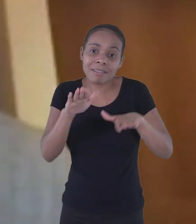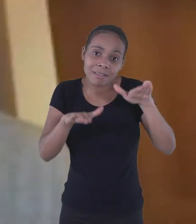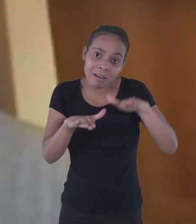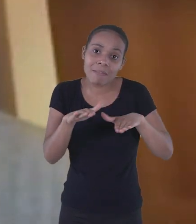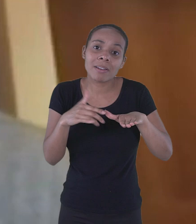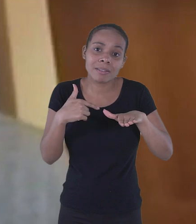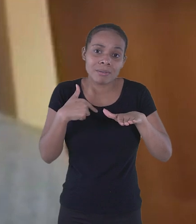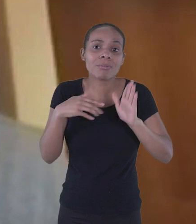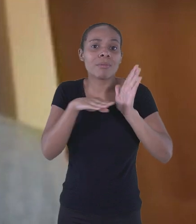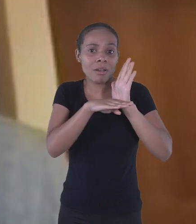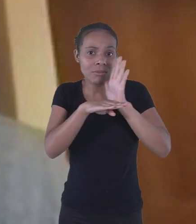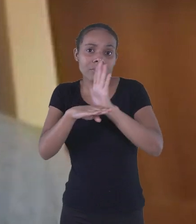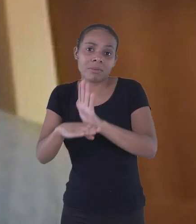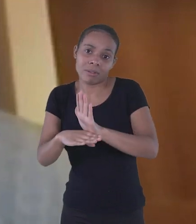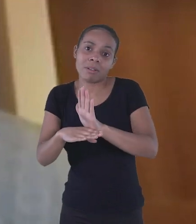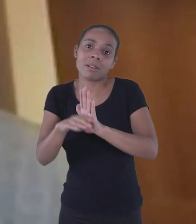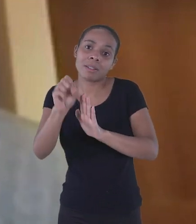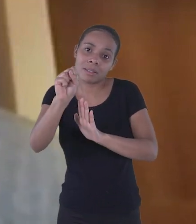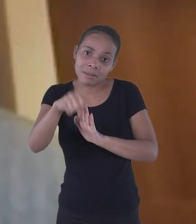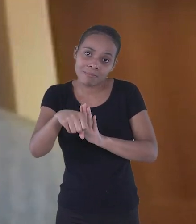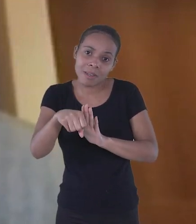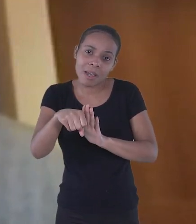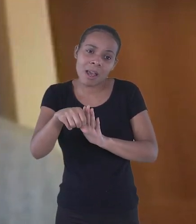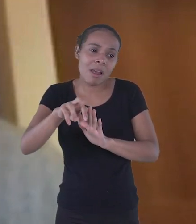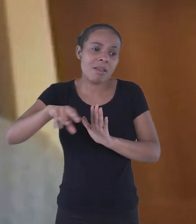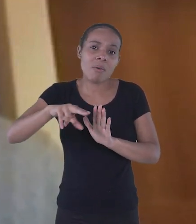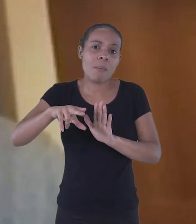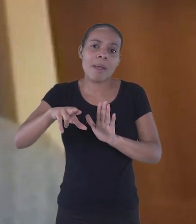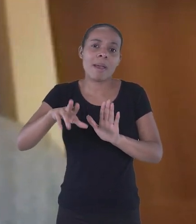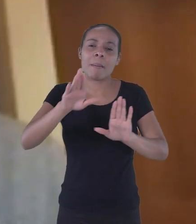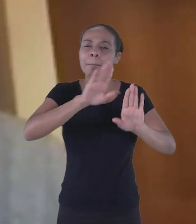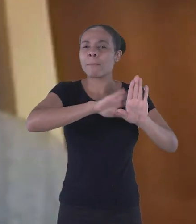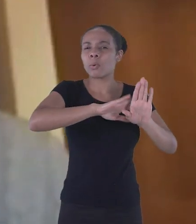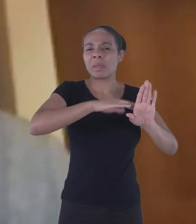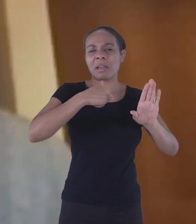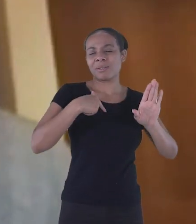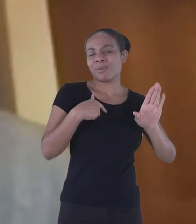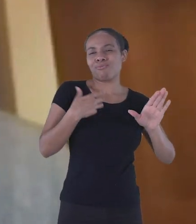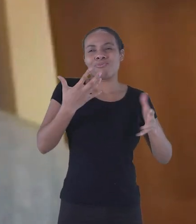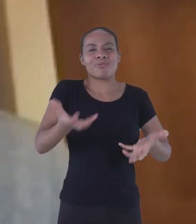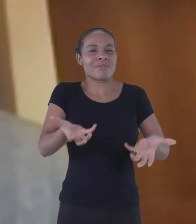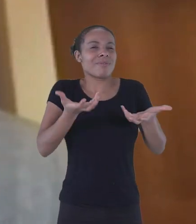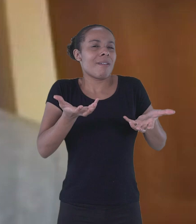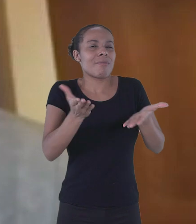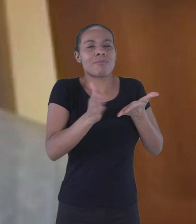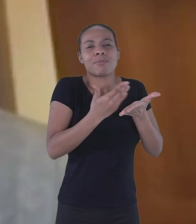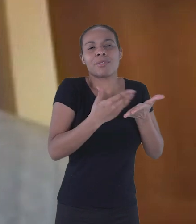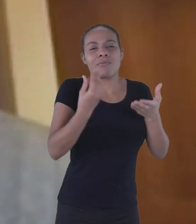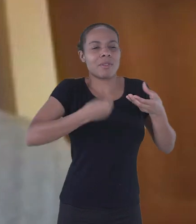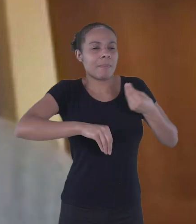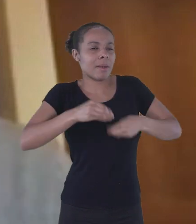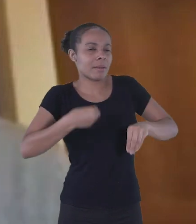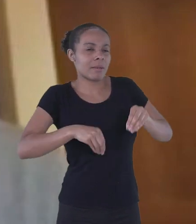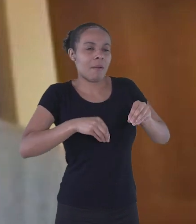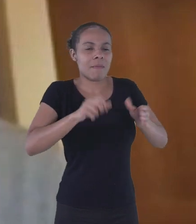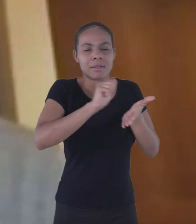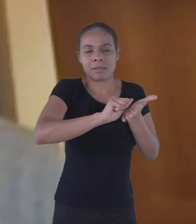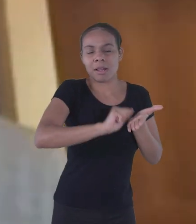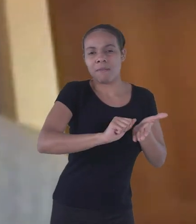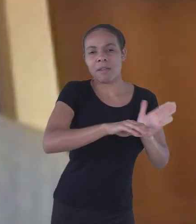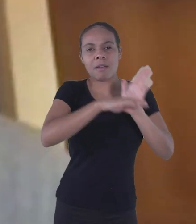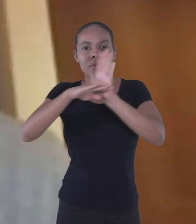não poderia ter essa pretensão, era uma pretensão da boca para fora, mas de fato eu acho que está